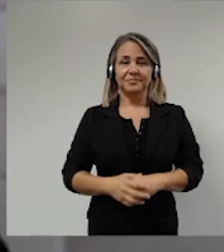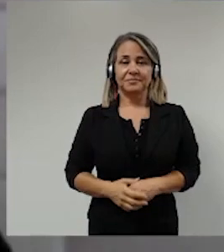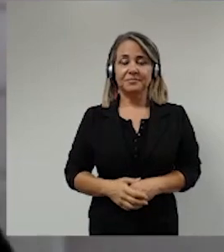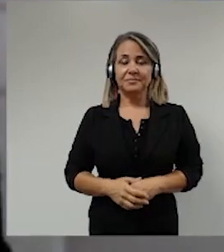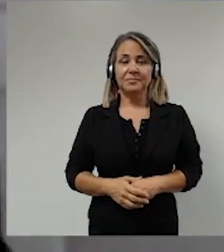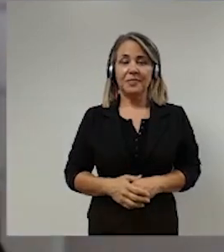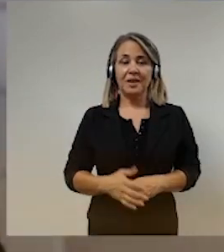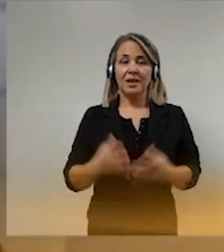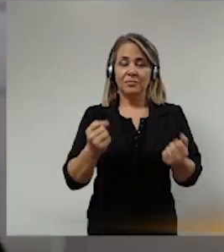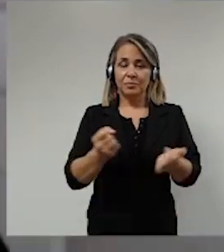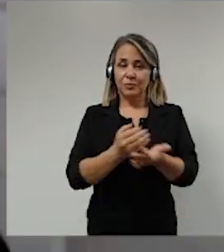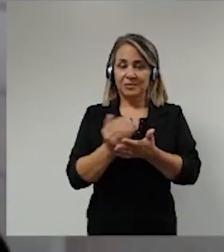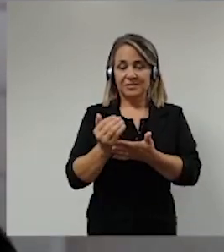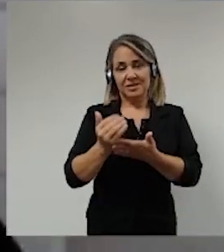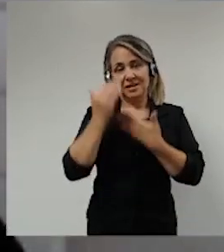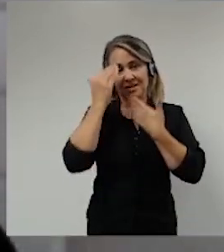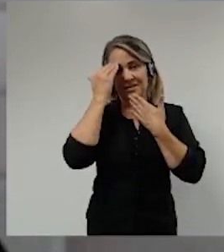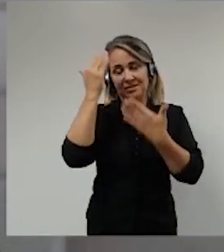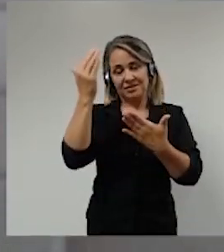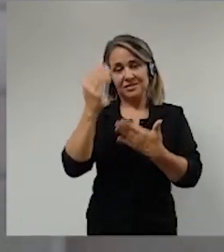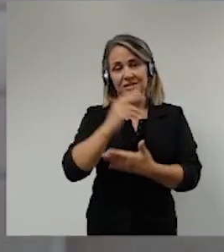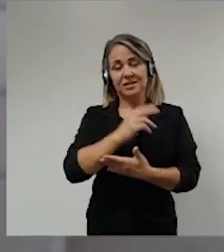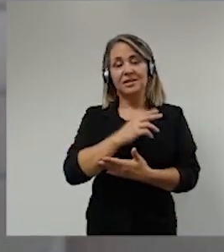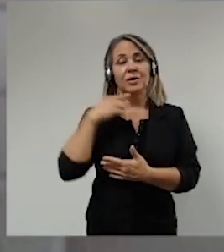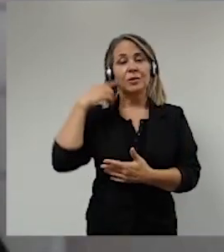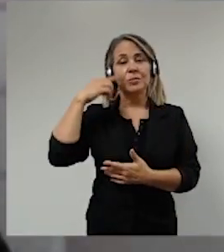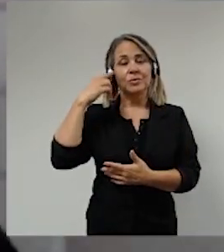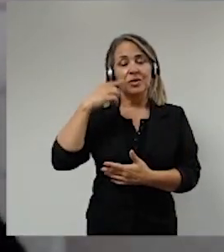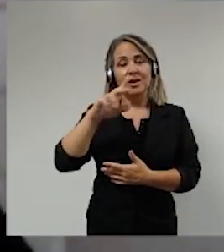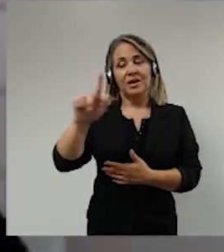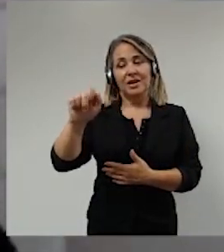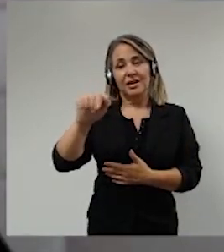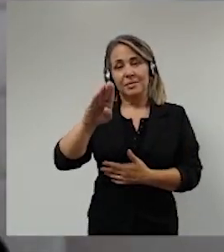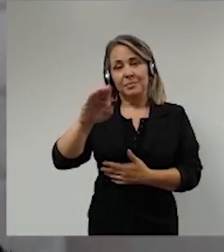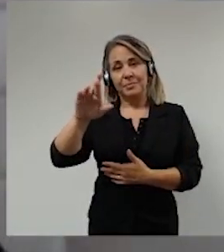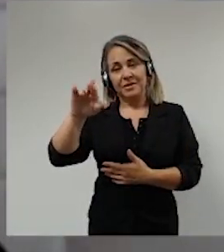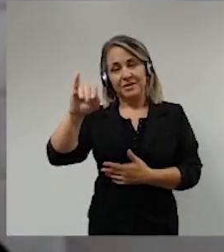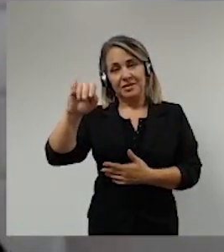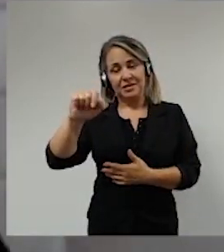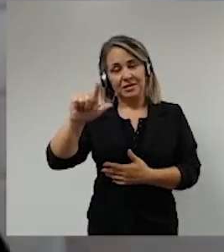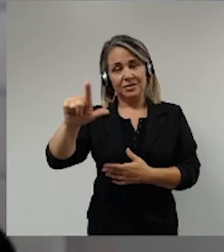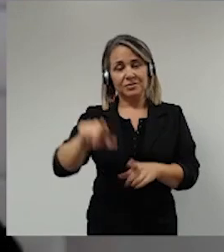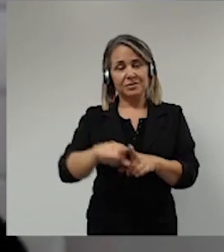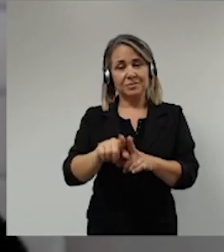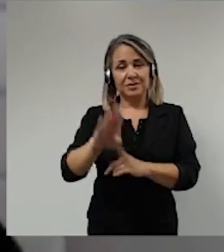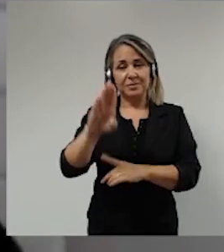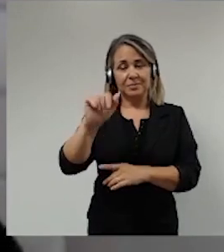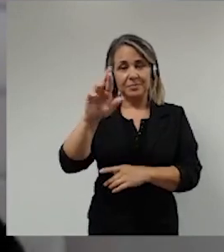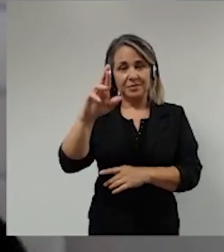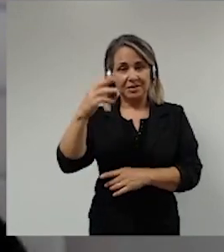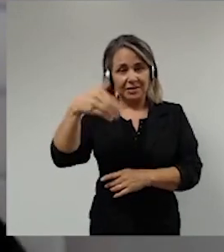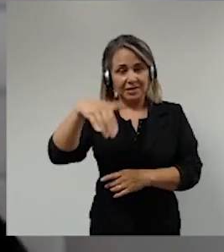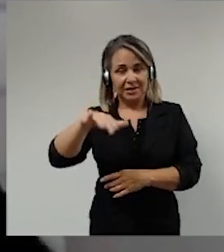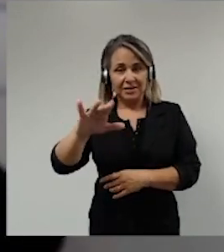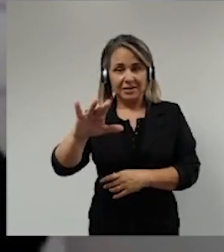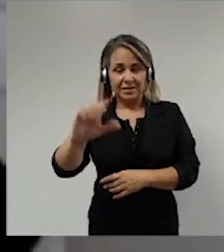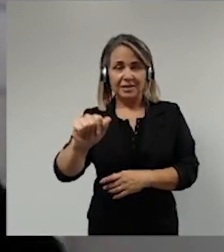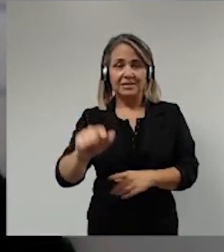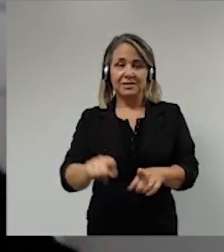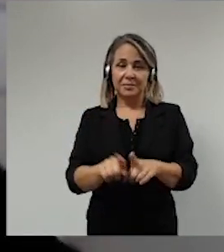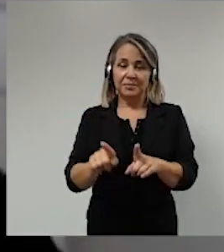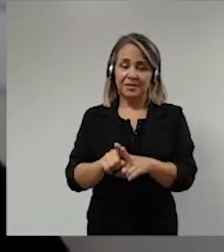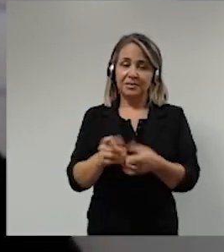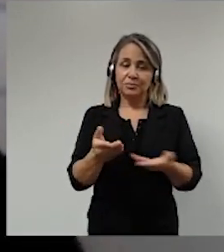Gostaria inicialmente de agradecer ao Dr. Gabriel Leonardo, à doutora Branca e ao Dr. Wander por compartilharem esse